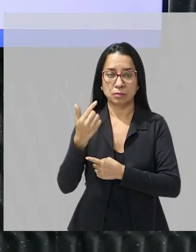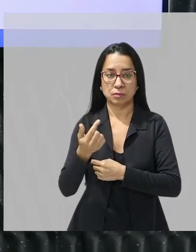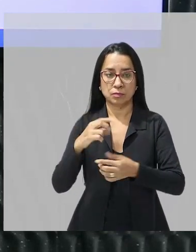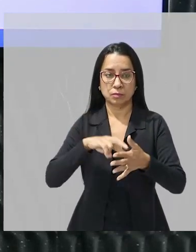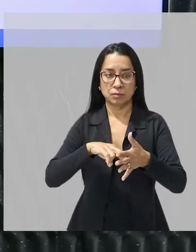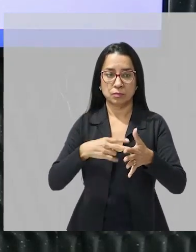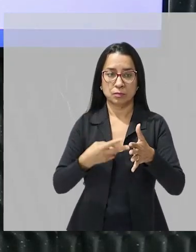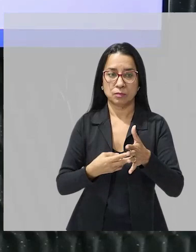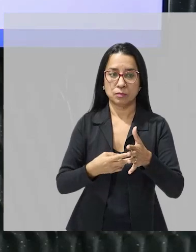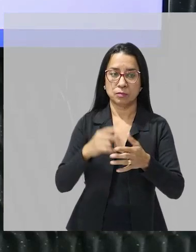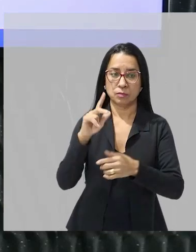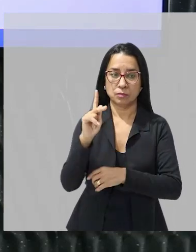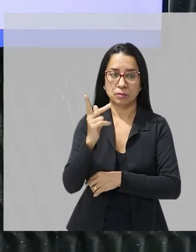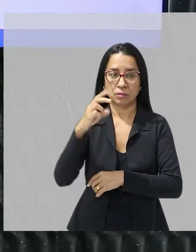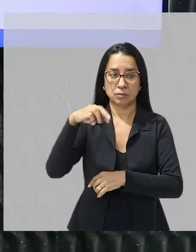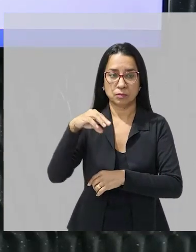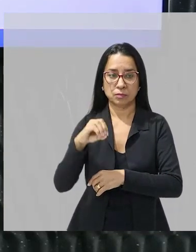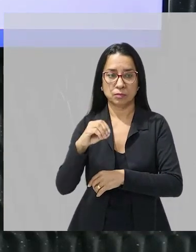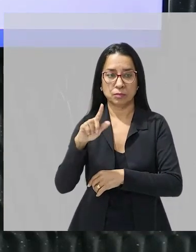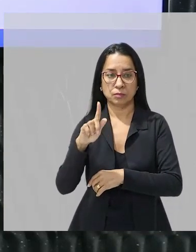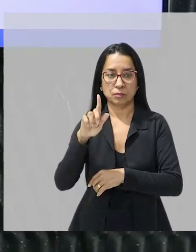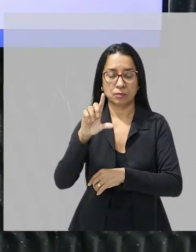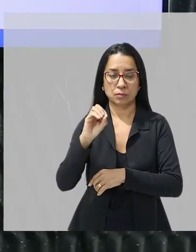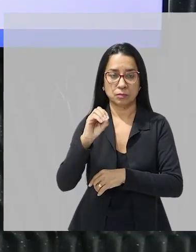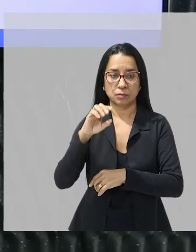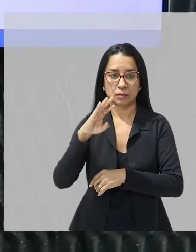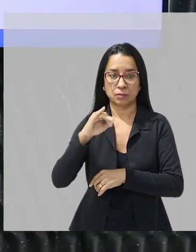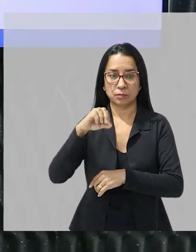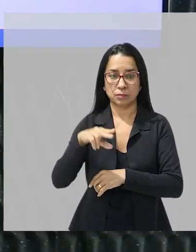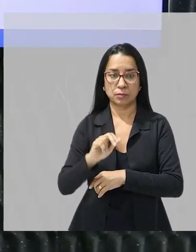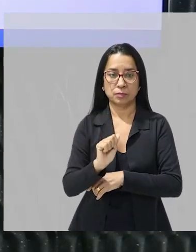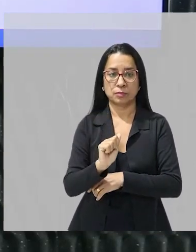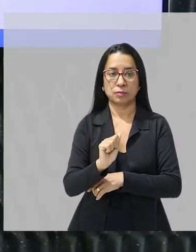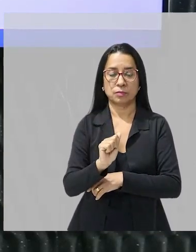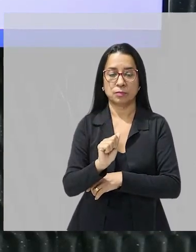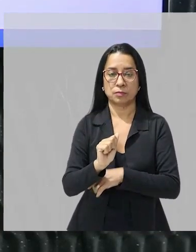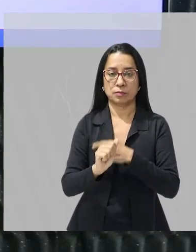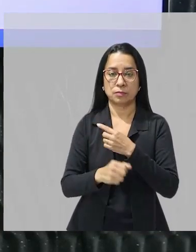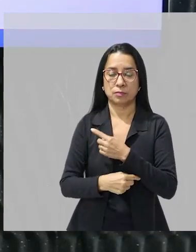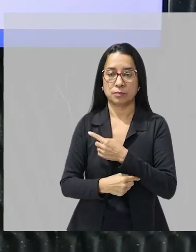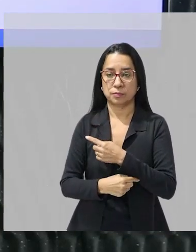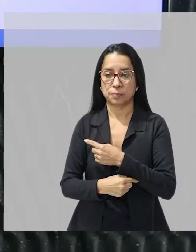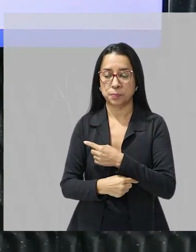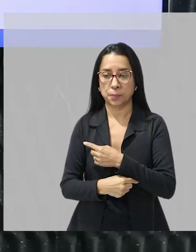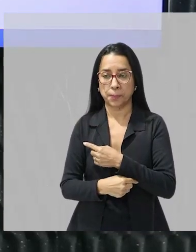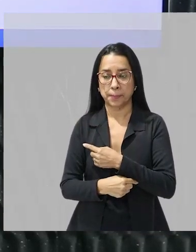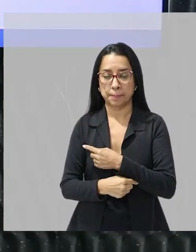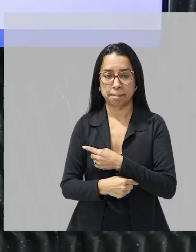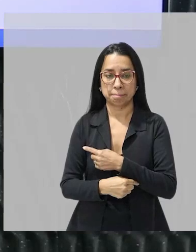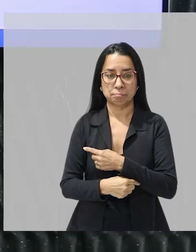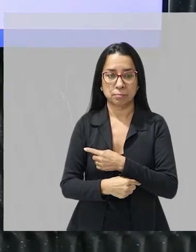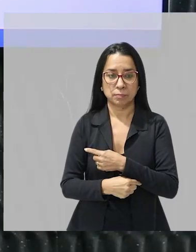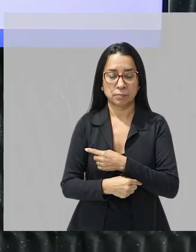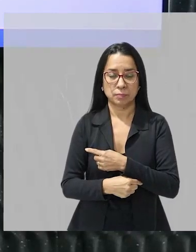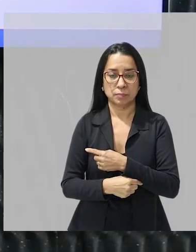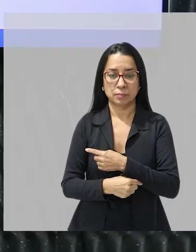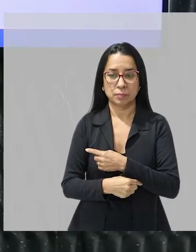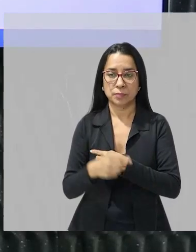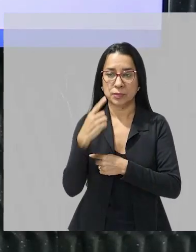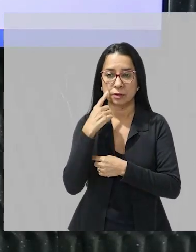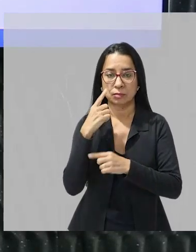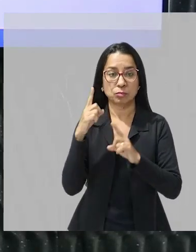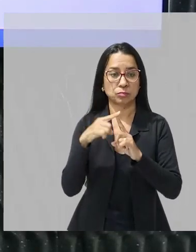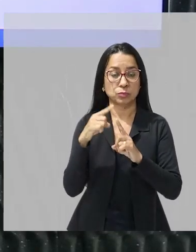uma diminuição dessa hemoglobina oxigenada em equilíbrio no sangue, conforme a reação. Vamos aqui ver